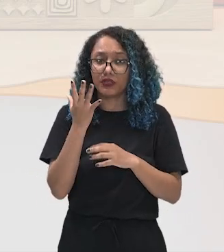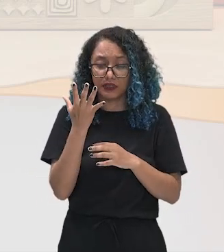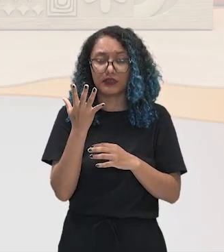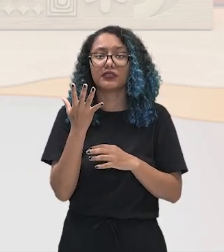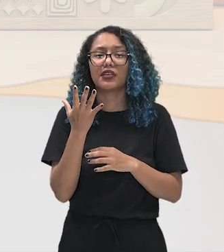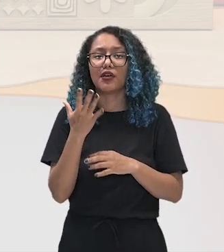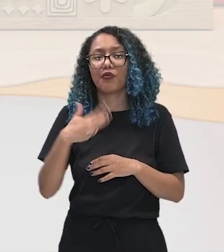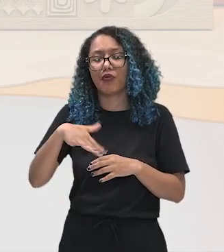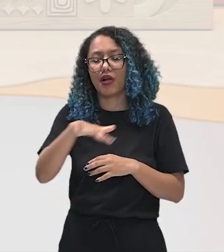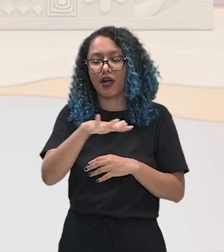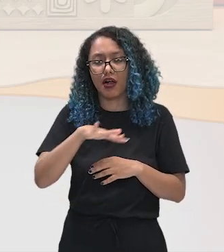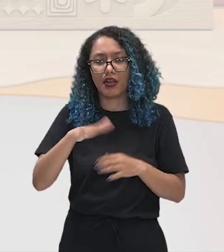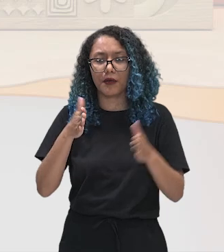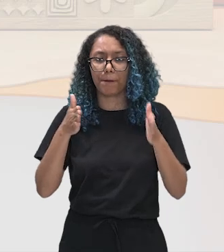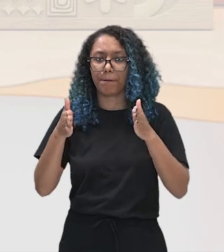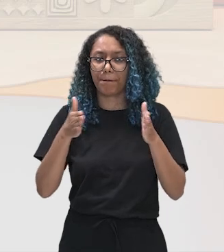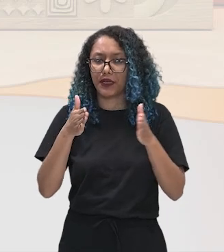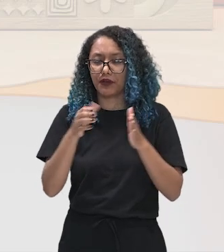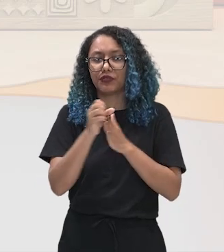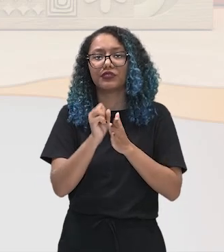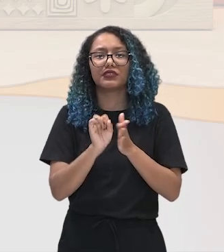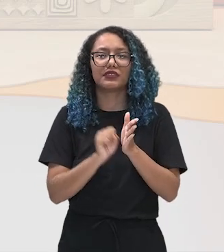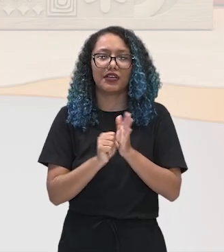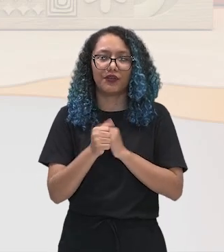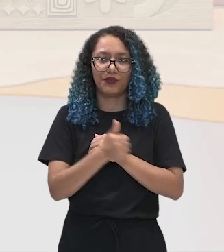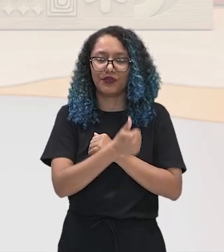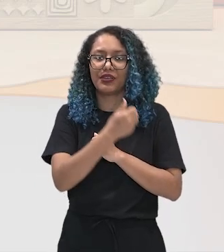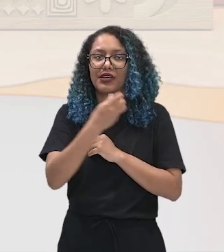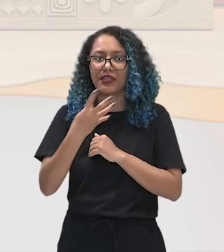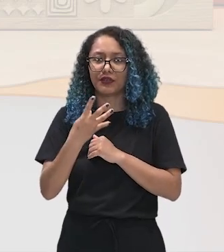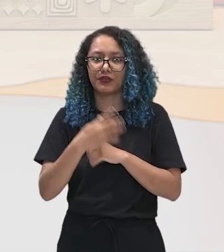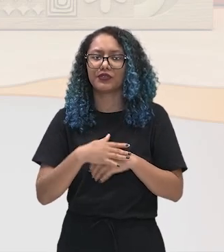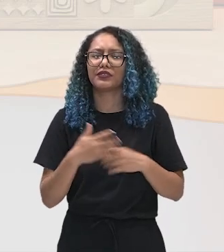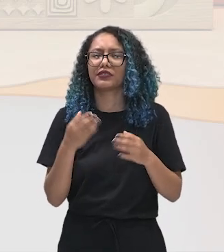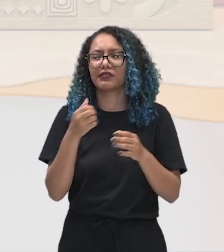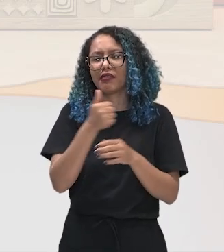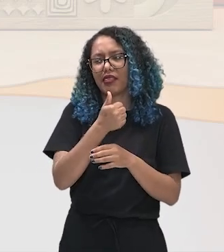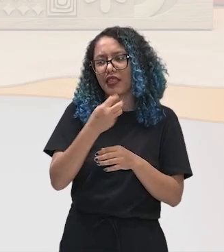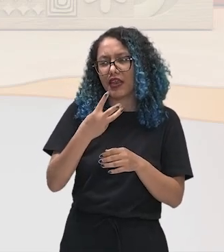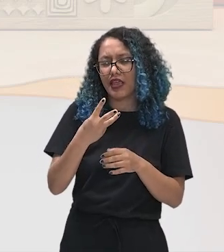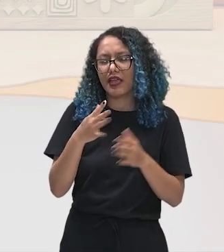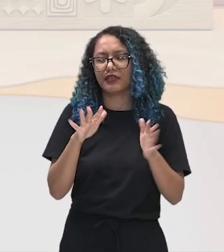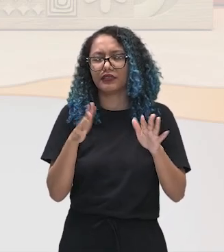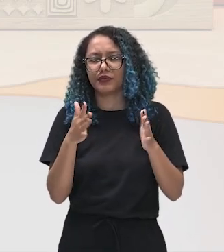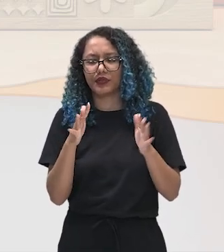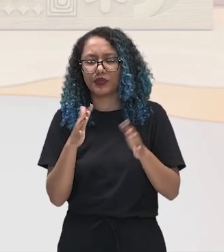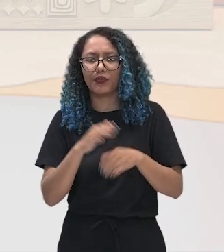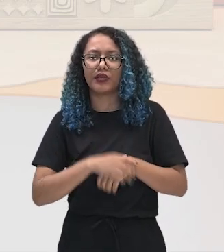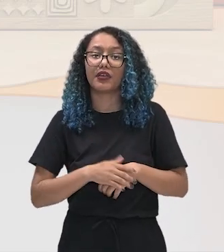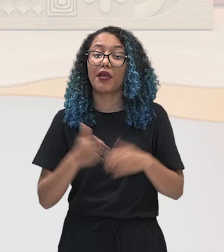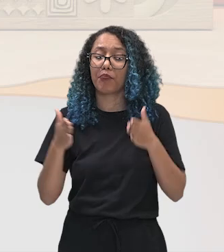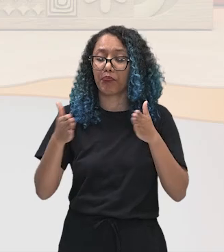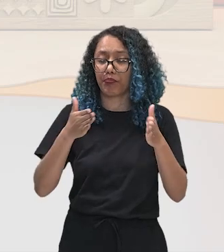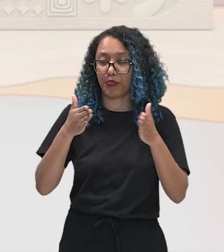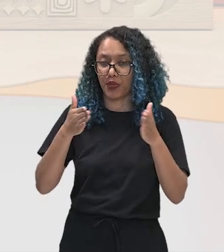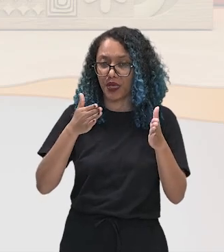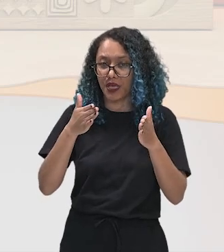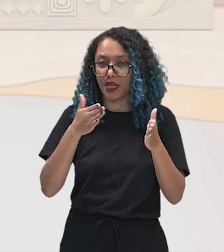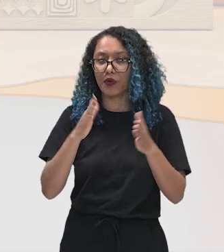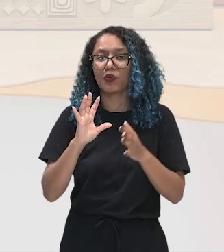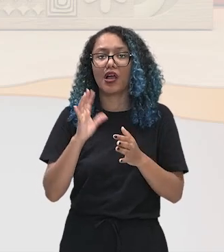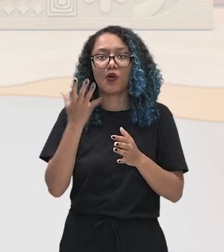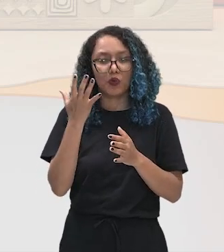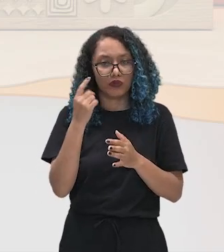ali durante o século XIV, tá? Século XIII, XIV, XV, são esses períodos aí que vamos ver